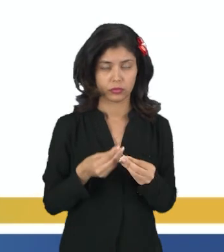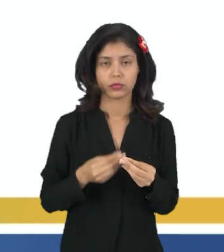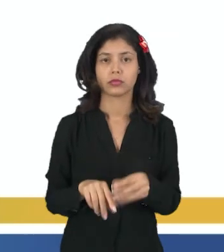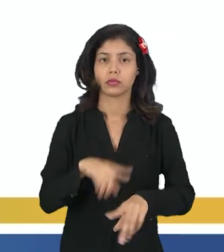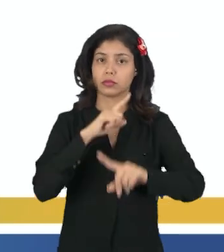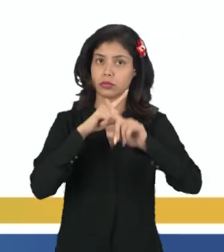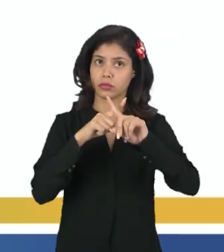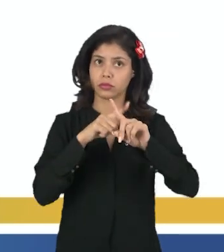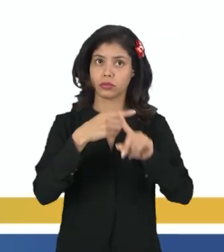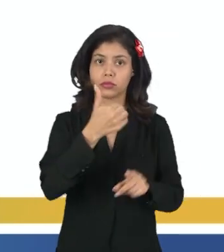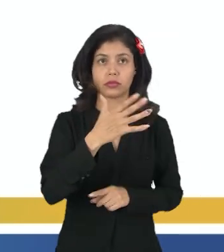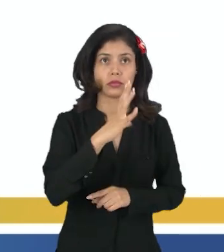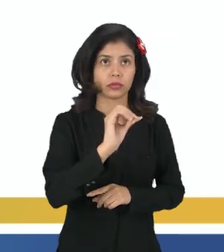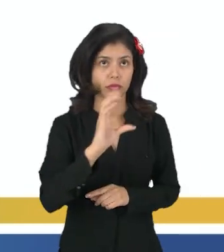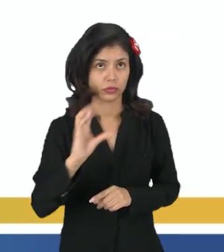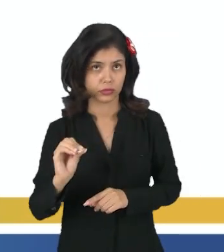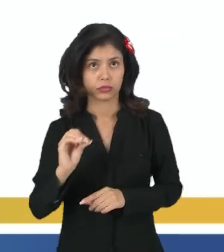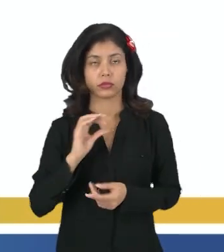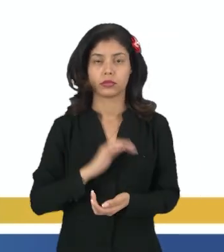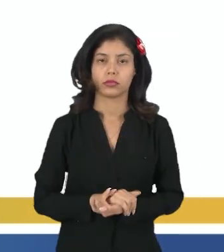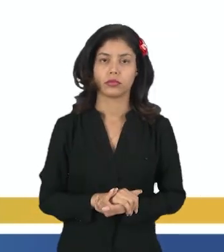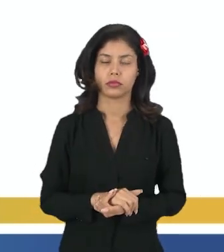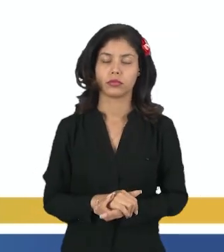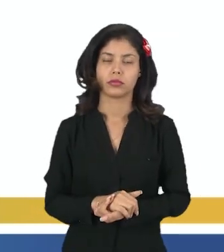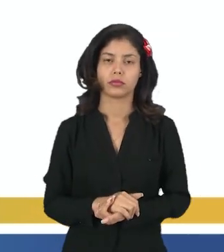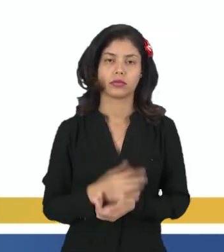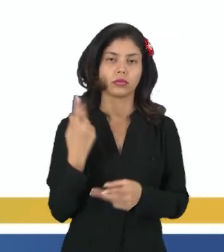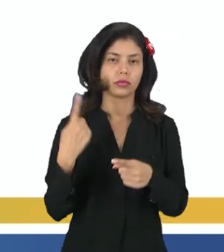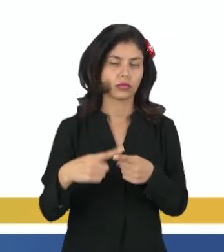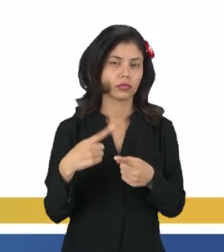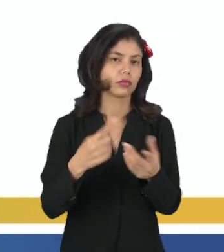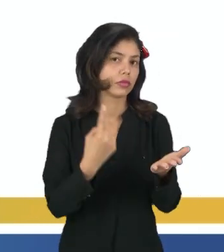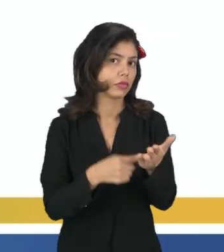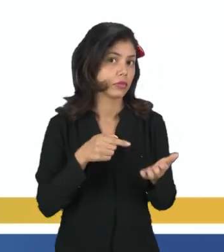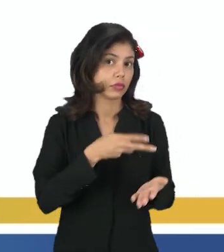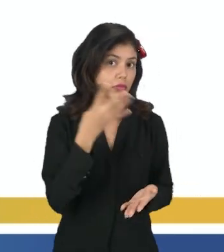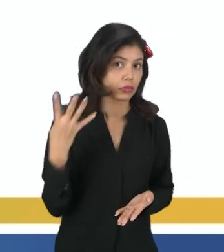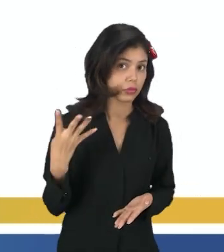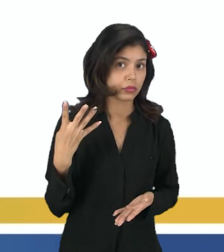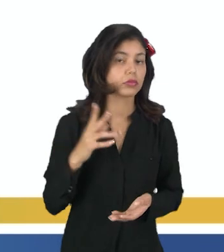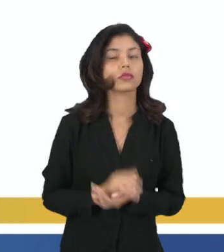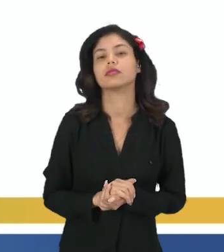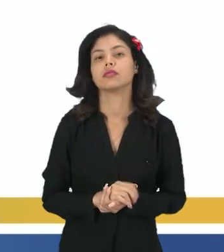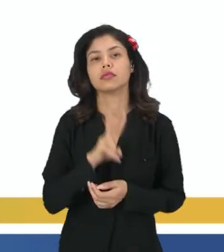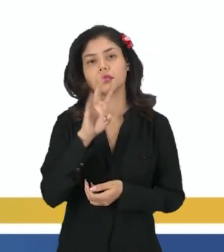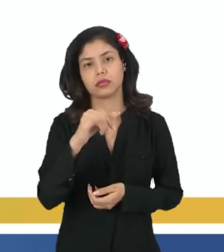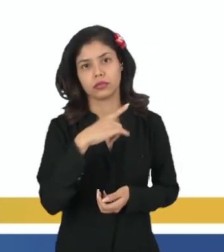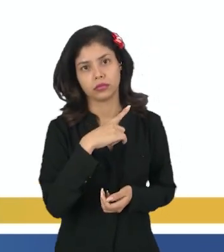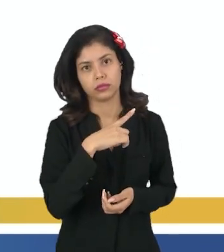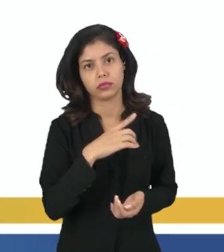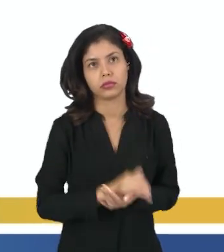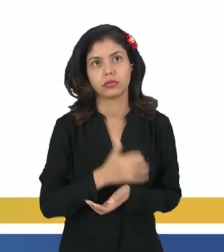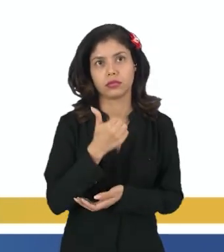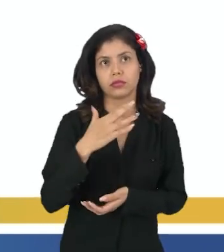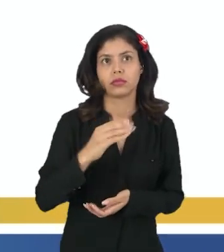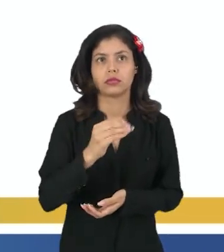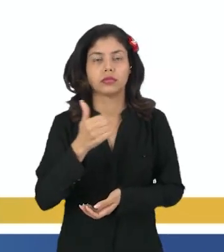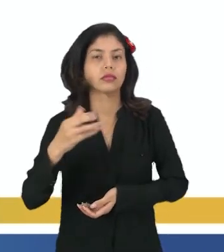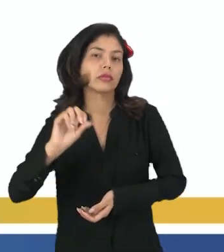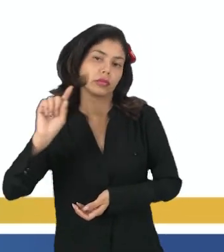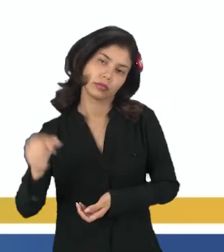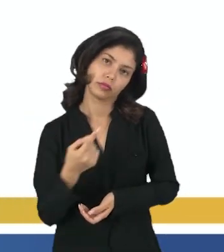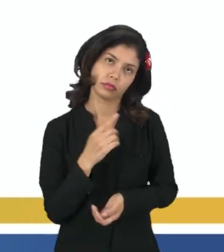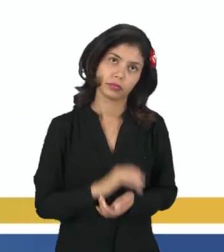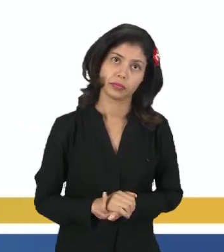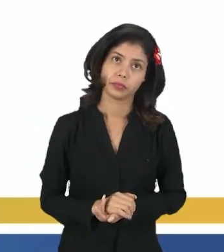como são dois algarismos 1 vamos multiplicar o primeiro membro do segundo mesmo pô sem porque de acordo com a quantidade de algarismos vai ser 10 100